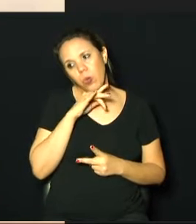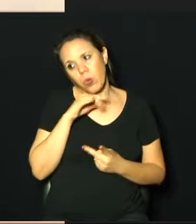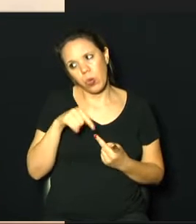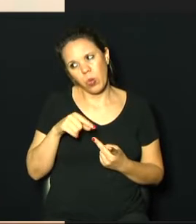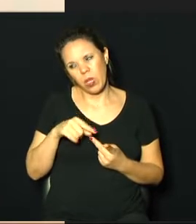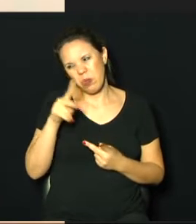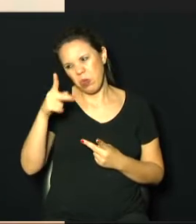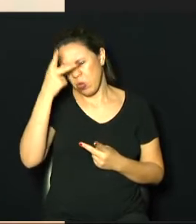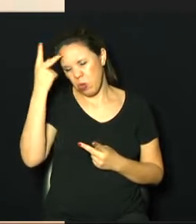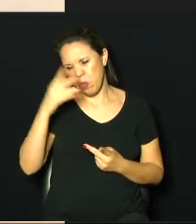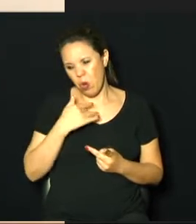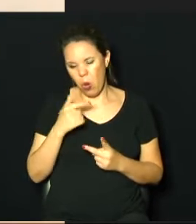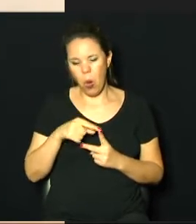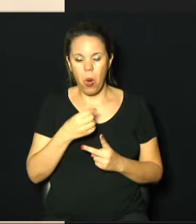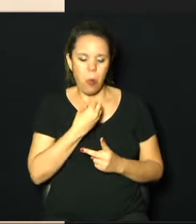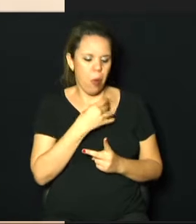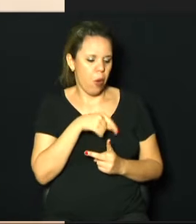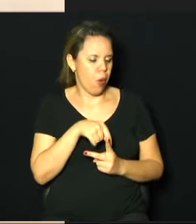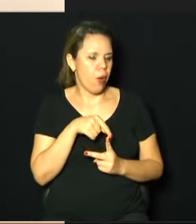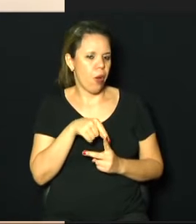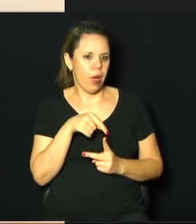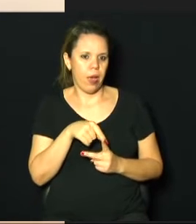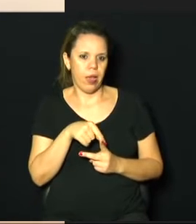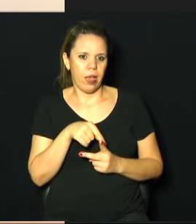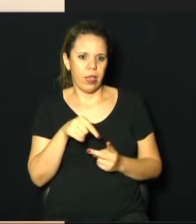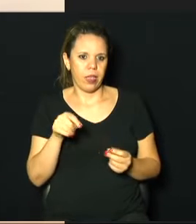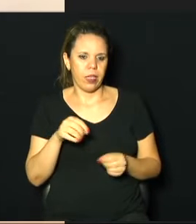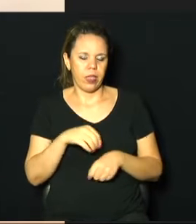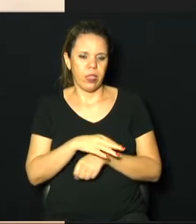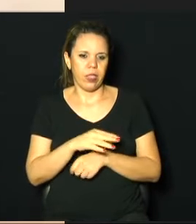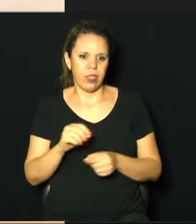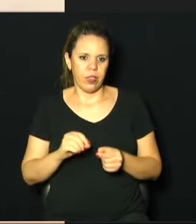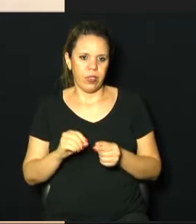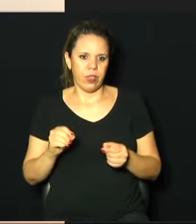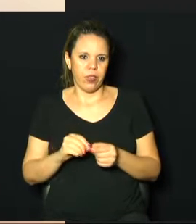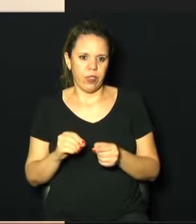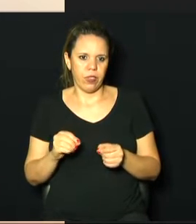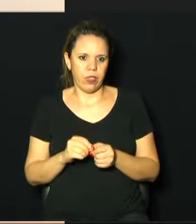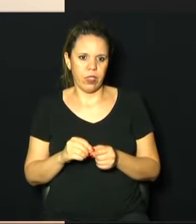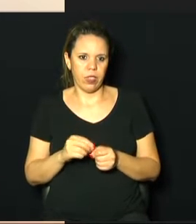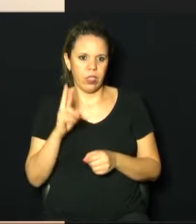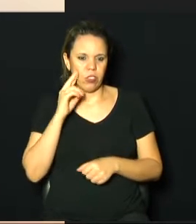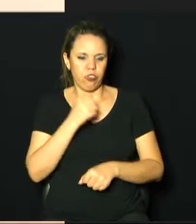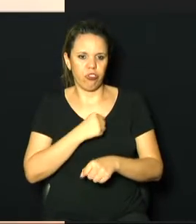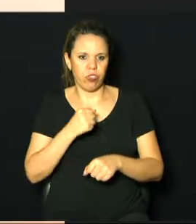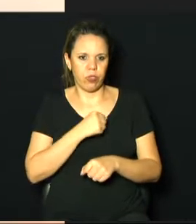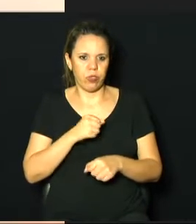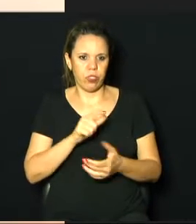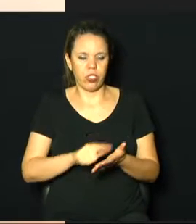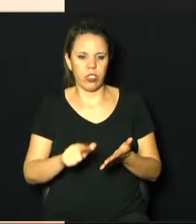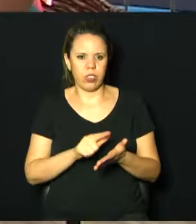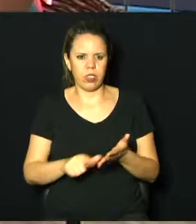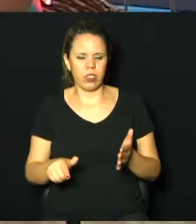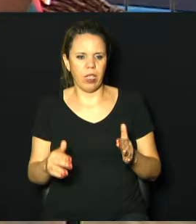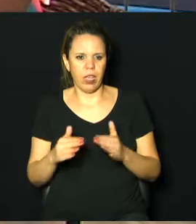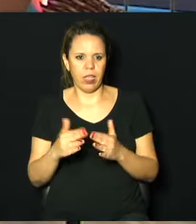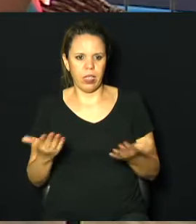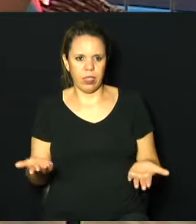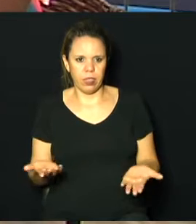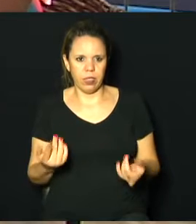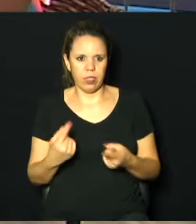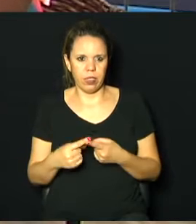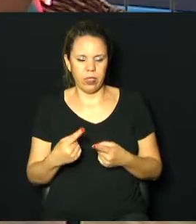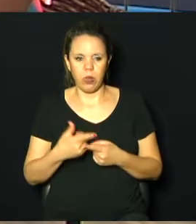mata as pessoas e o lado bom é que ele é chefe de cozinha e ajuda a limpar a casa. Eu falei, como assim? Ele